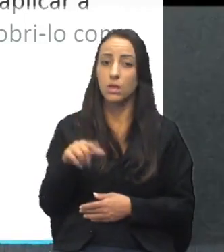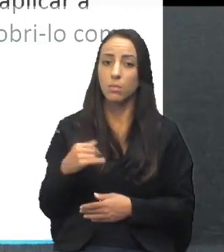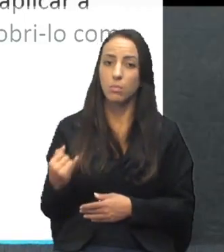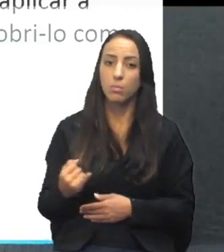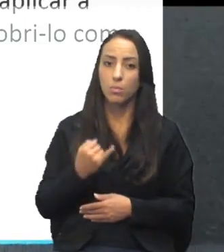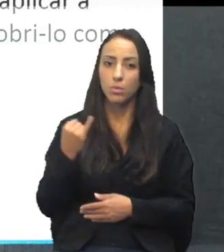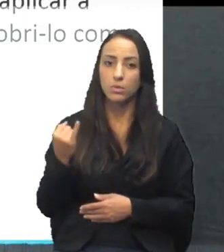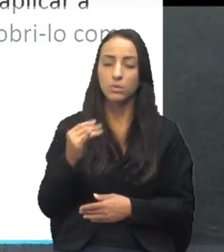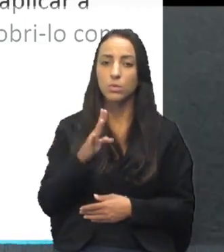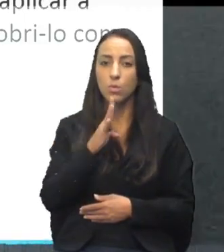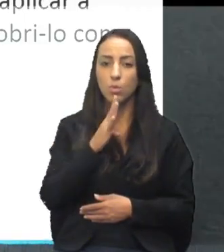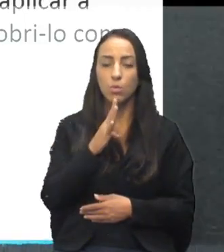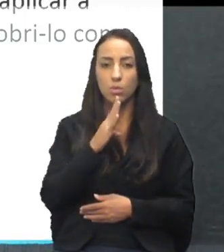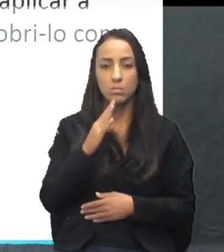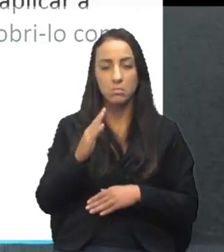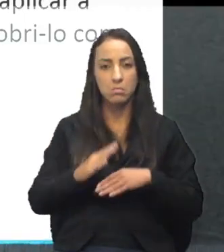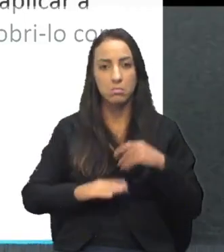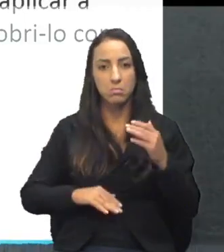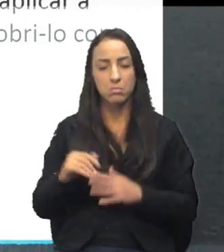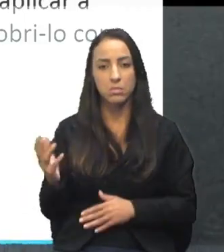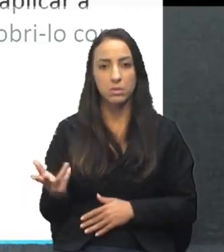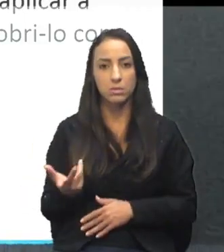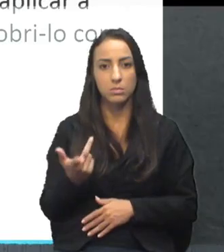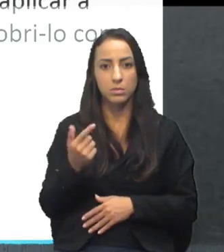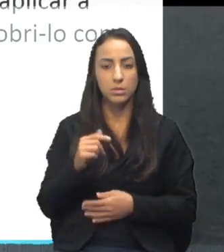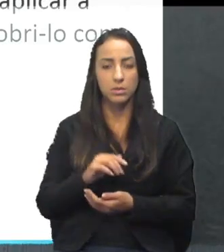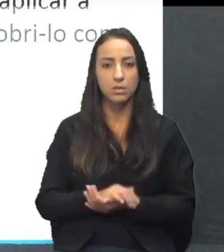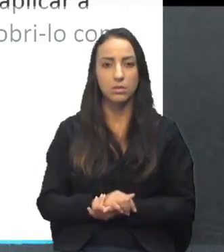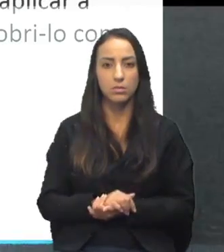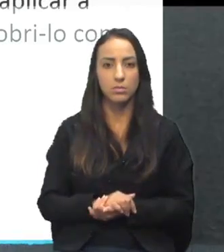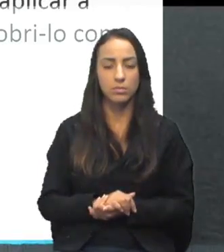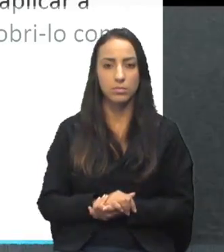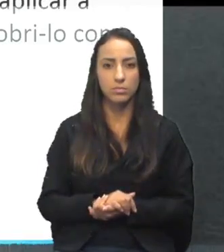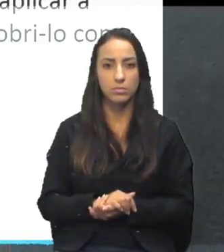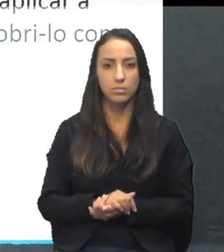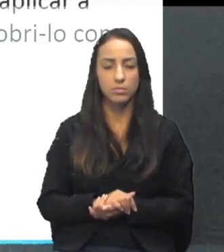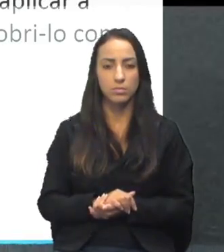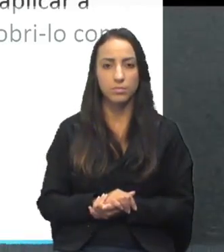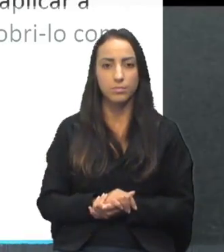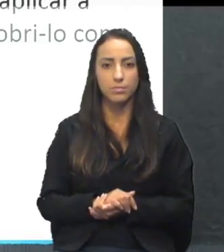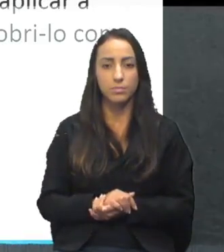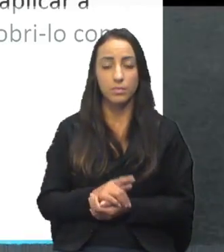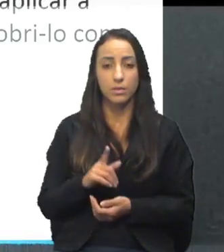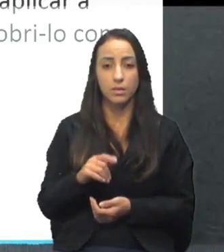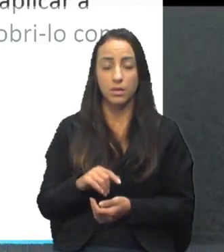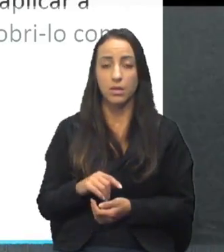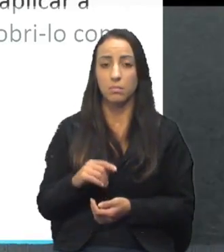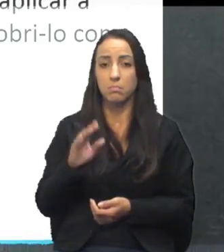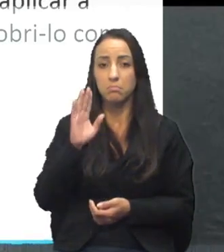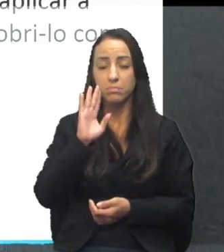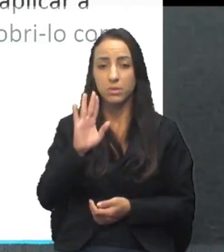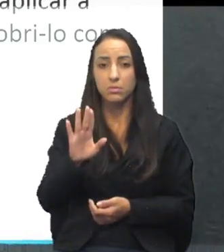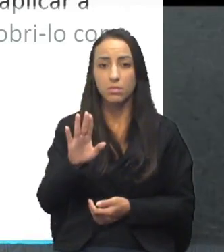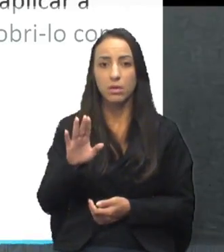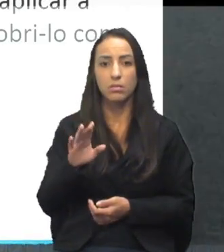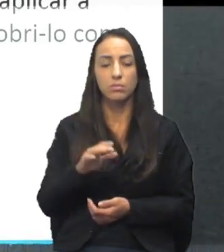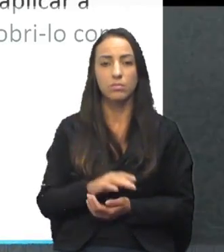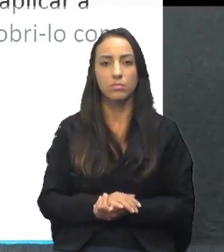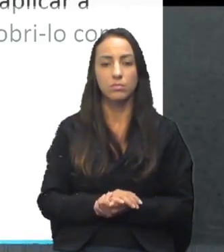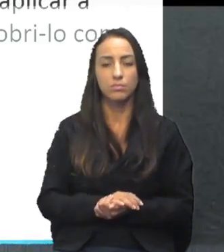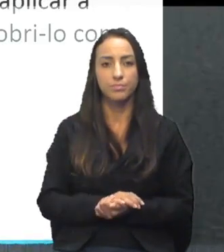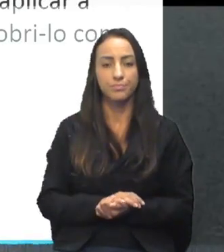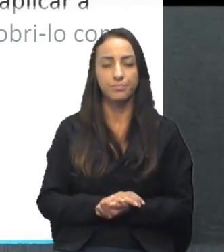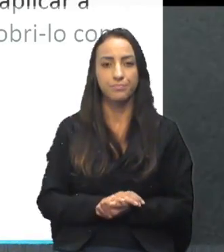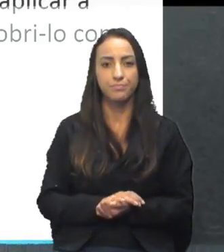É uma técnica, é uma habilidade fundamental para o profissional enfermeiro.